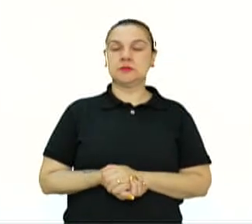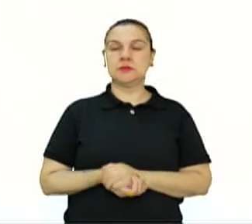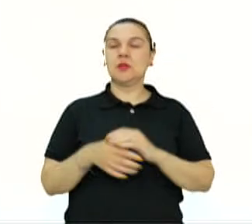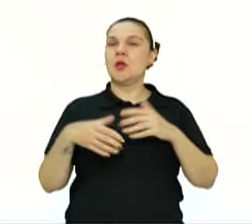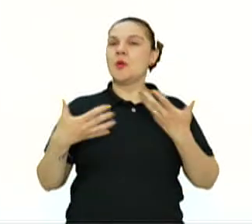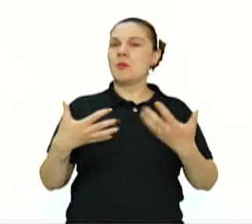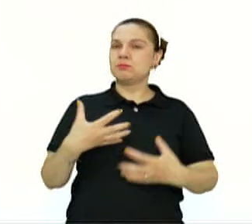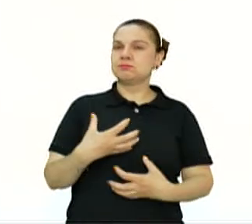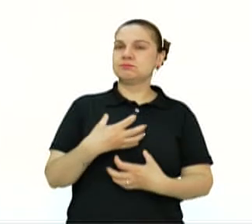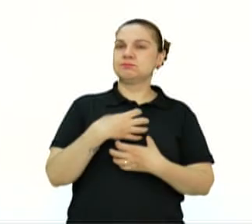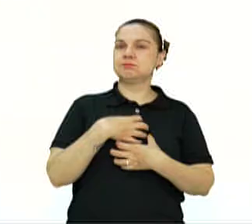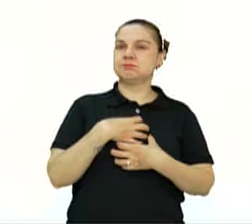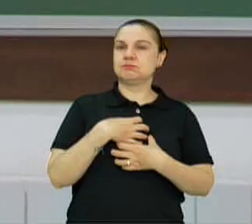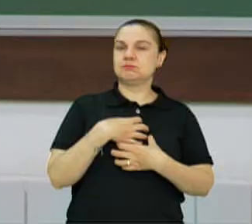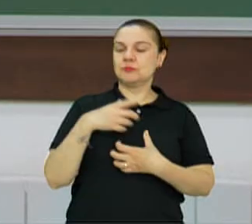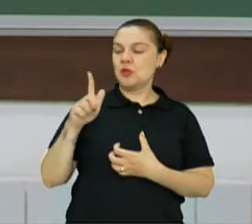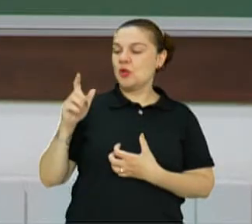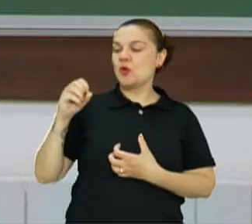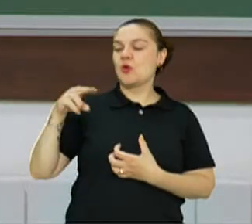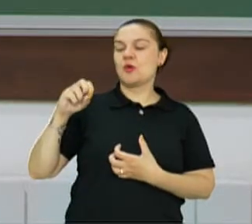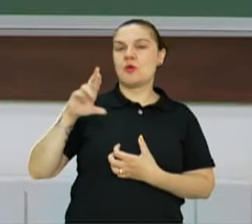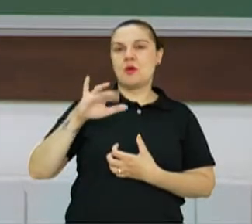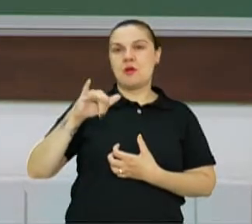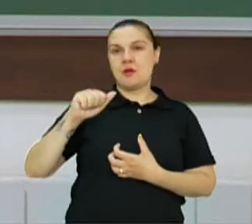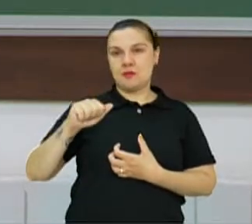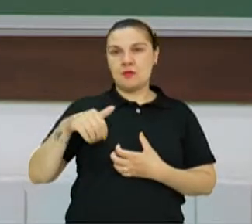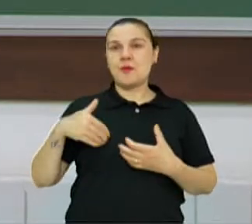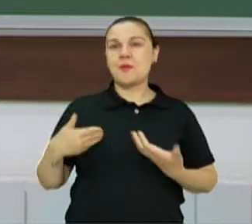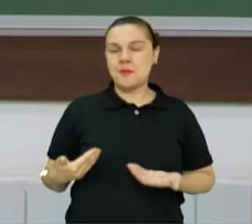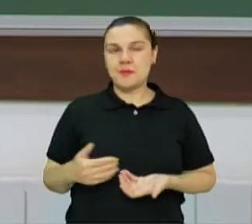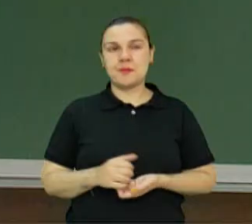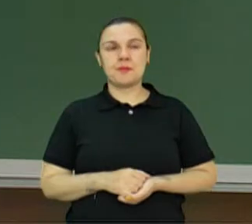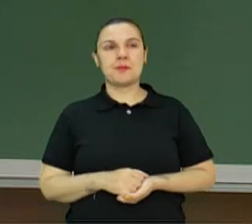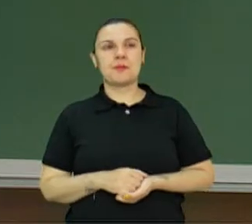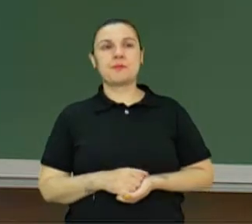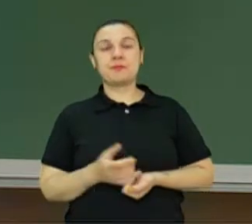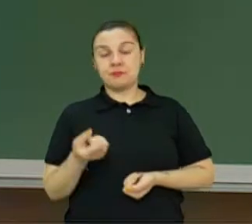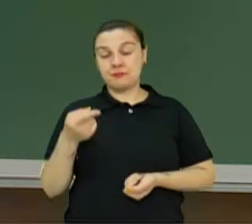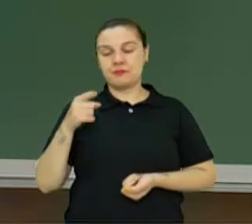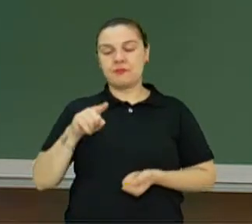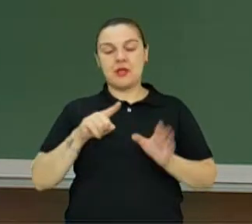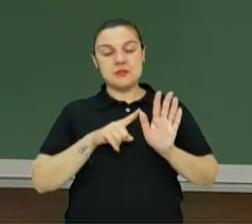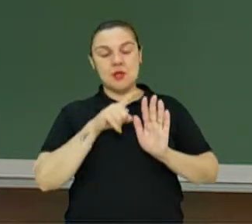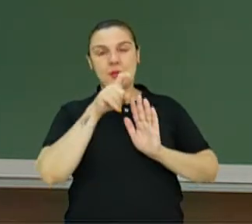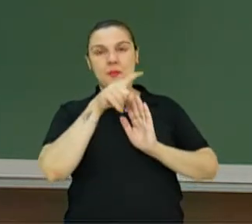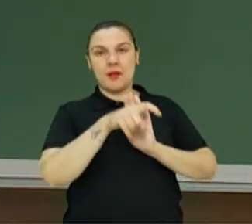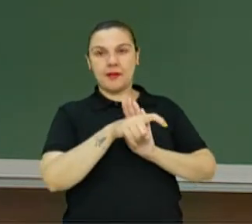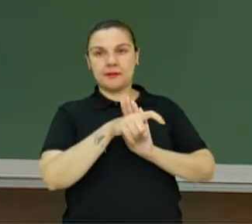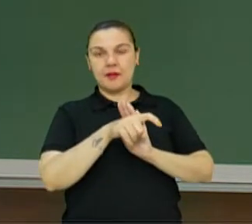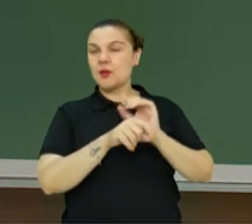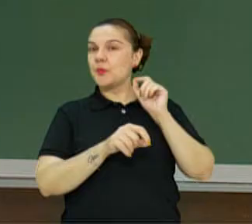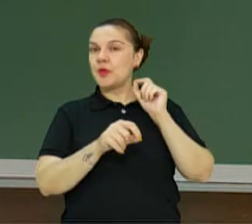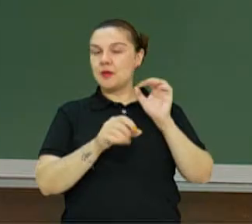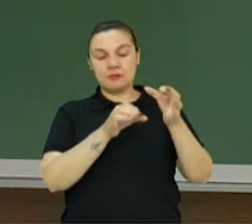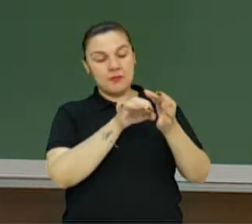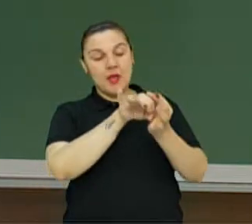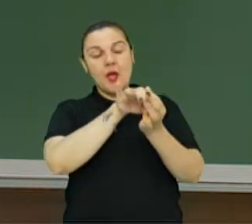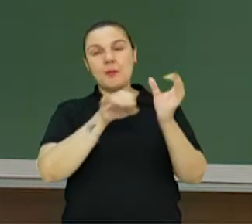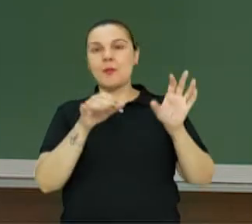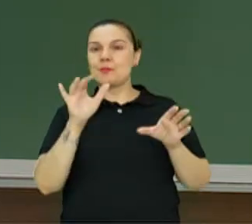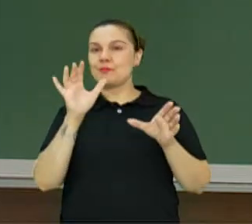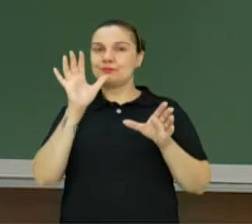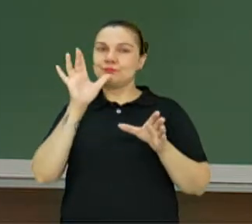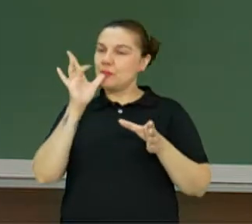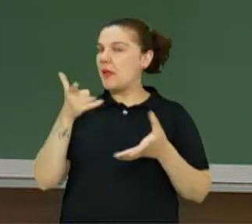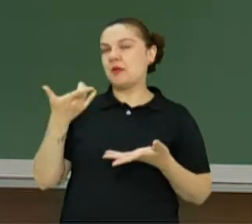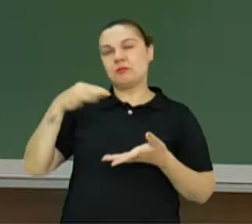Quais são os sintomas da gonorreia? Então, basicamente, essa bactéria ela vai se instalar ali na uretra,